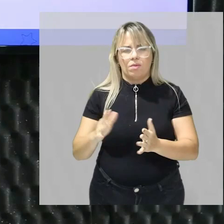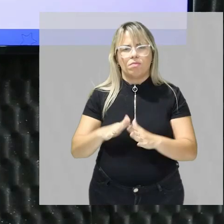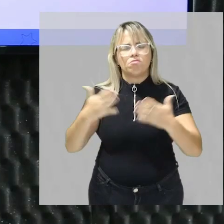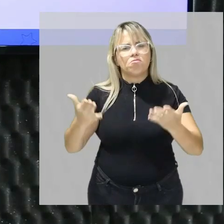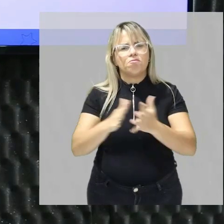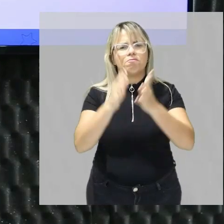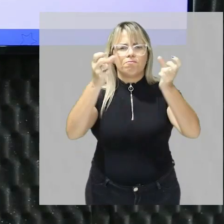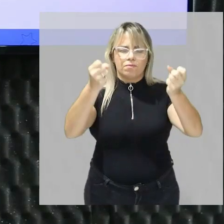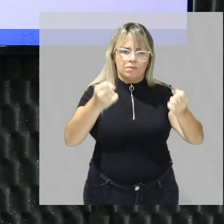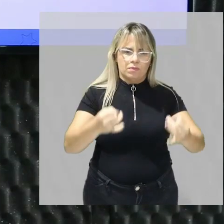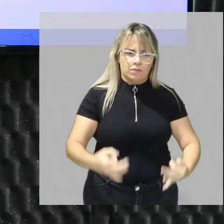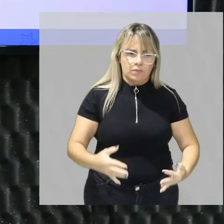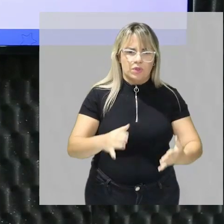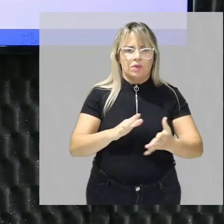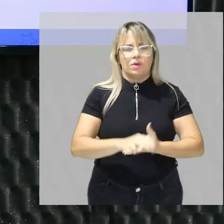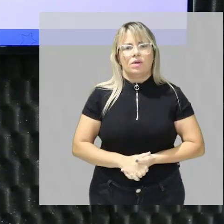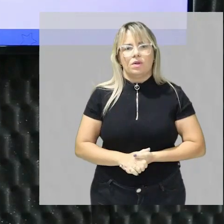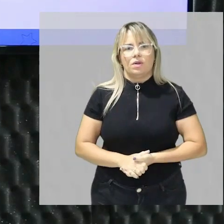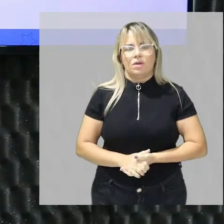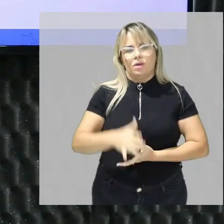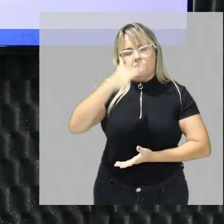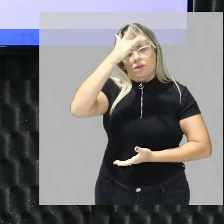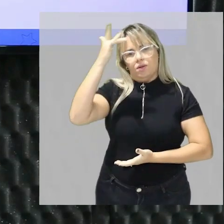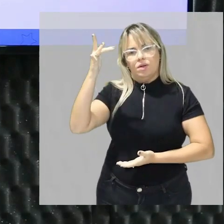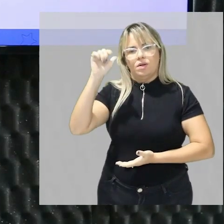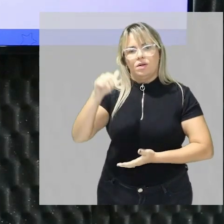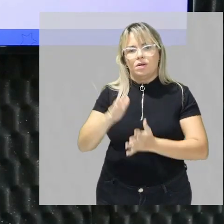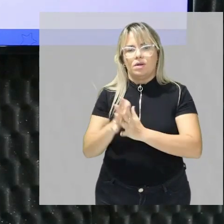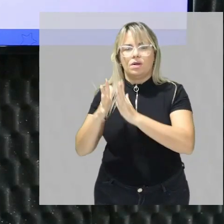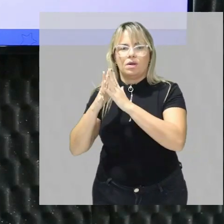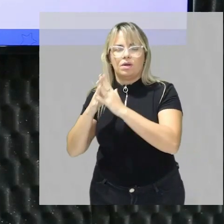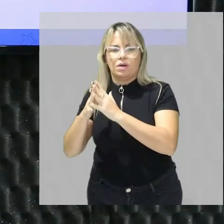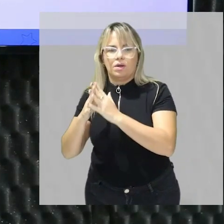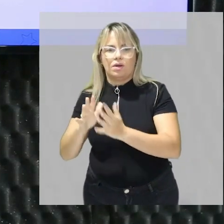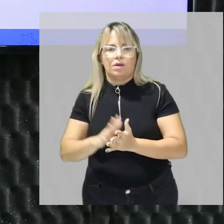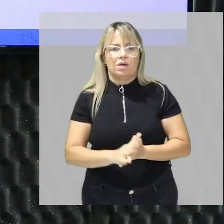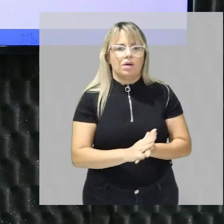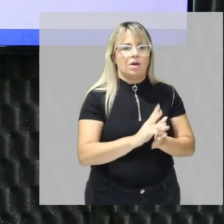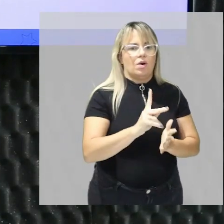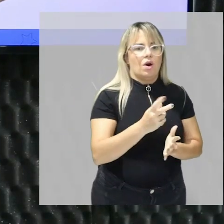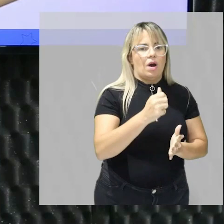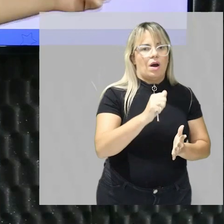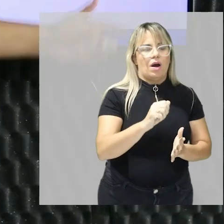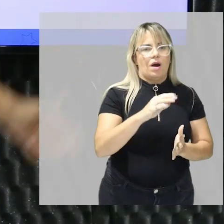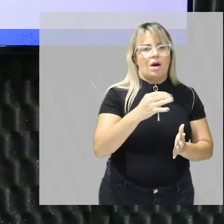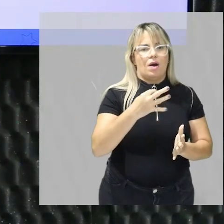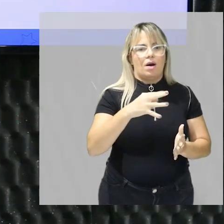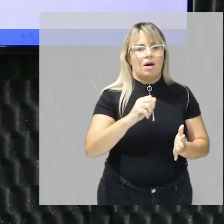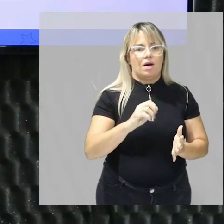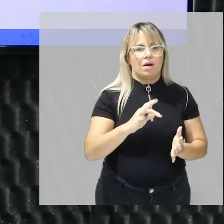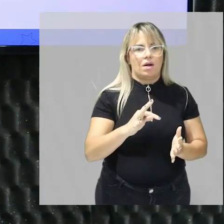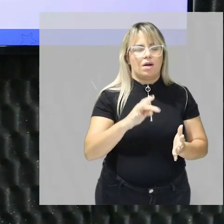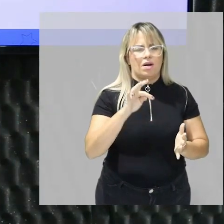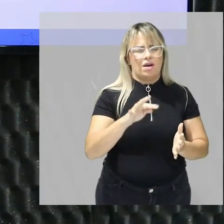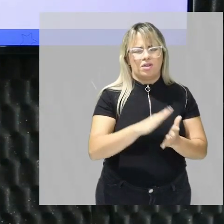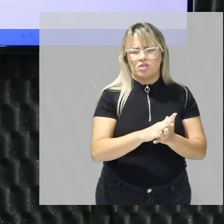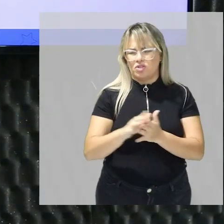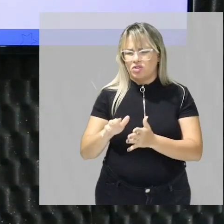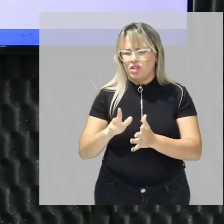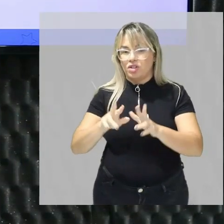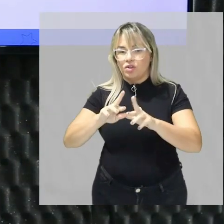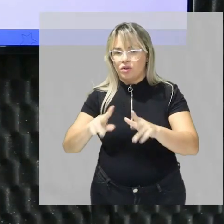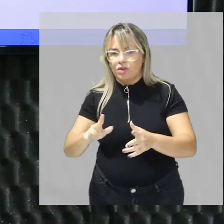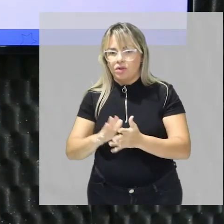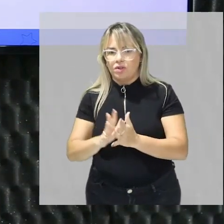Gente, muitas pessoas terminam confundindo habitat com nicho. Aí você pode perguntar, mas como que a